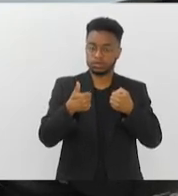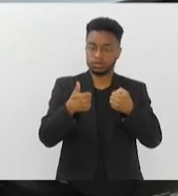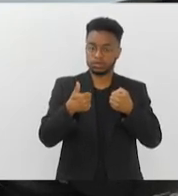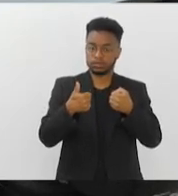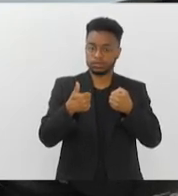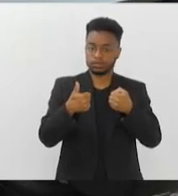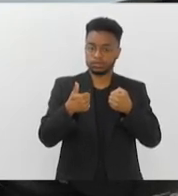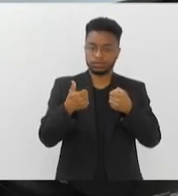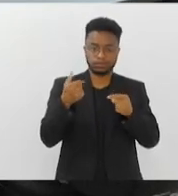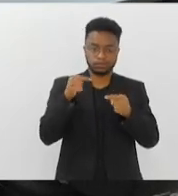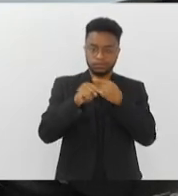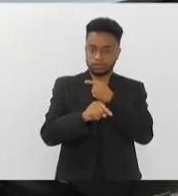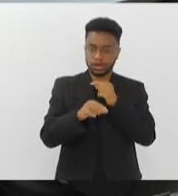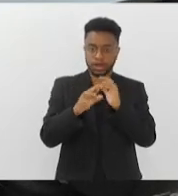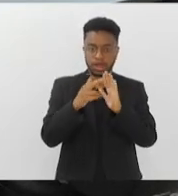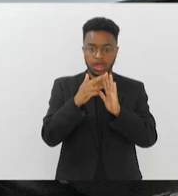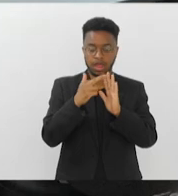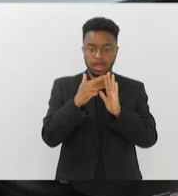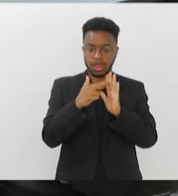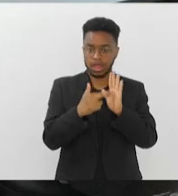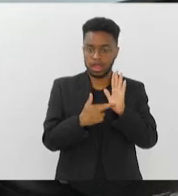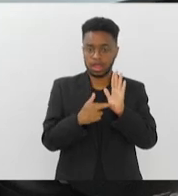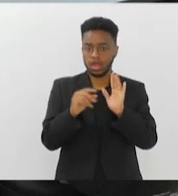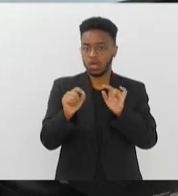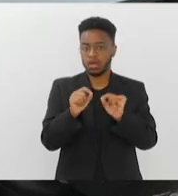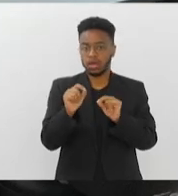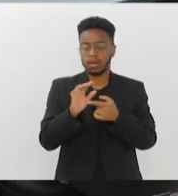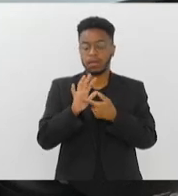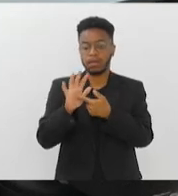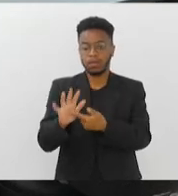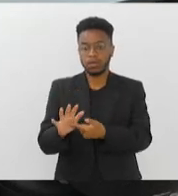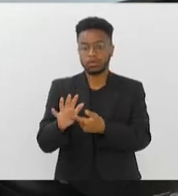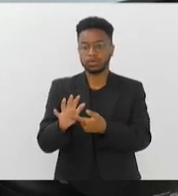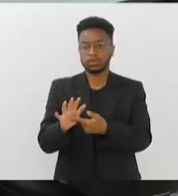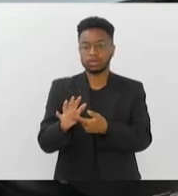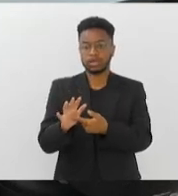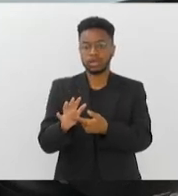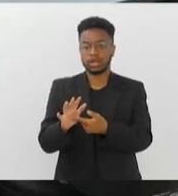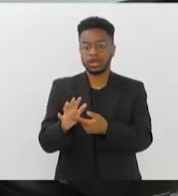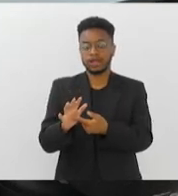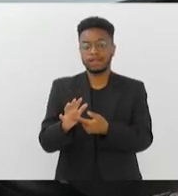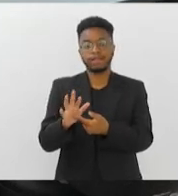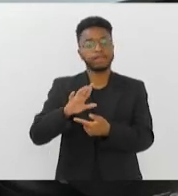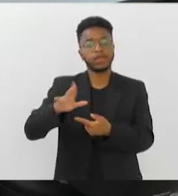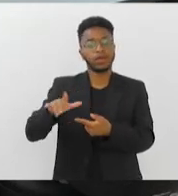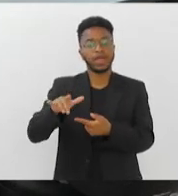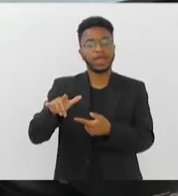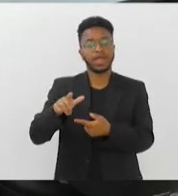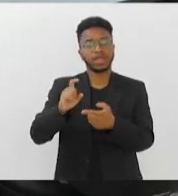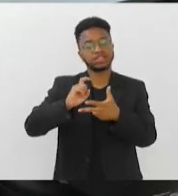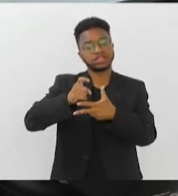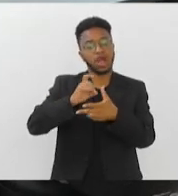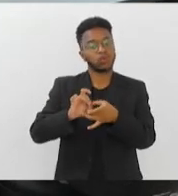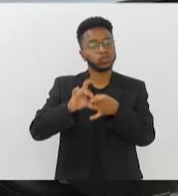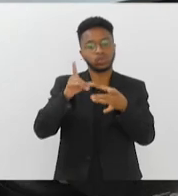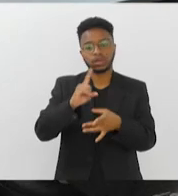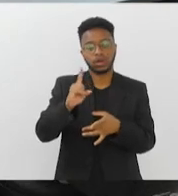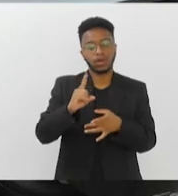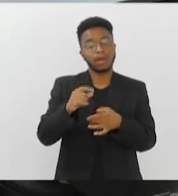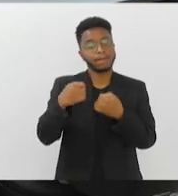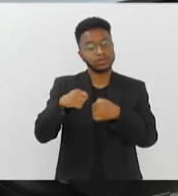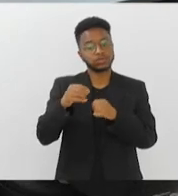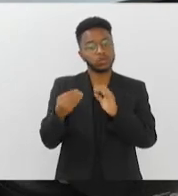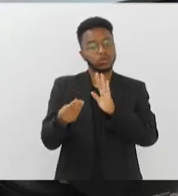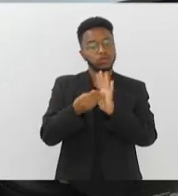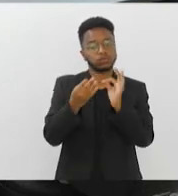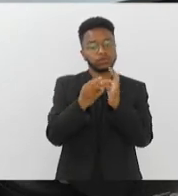contrariando a regra, fica o Poder Executivo autorizado. Tira no isso. No meu entendimento, em vez de ser fica o Poder Executivo autorizado, cria o